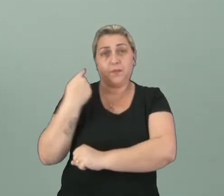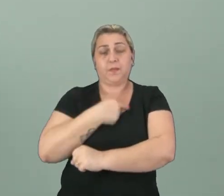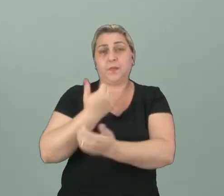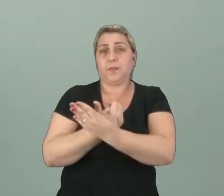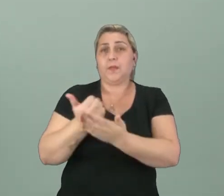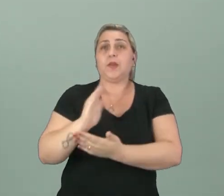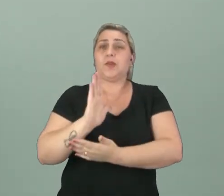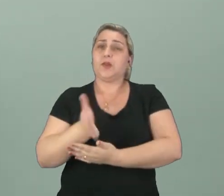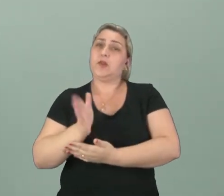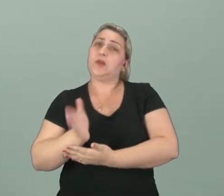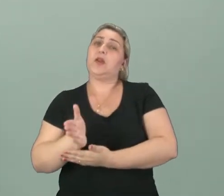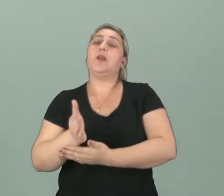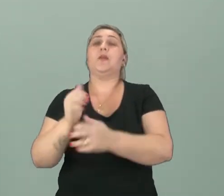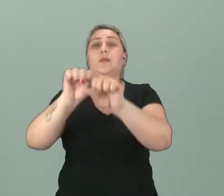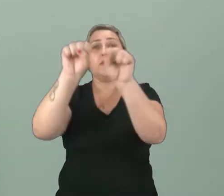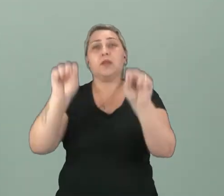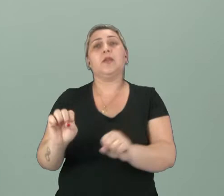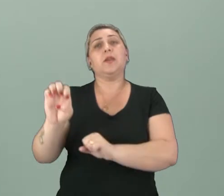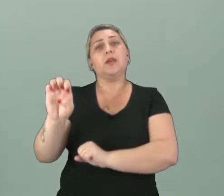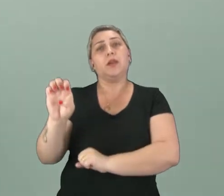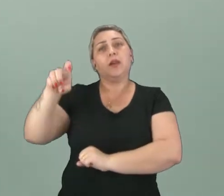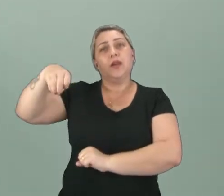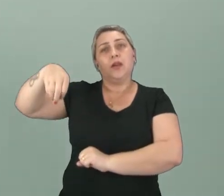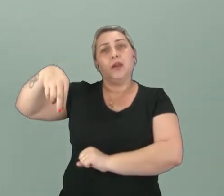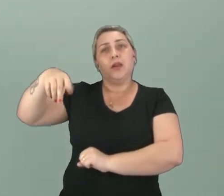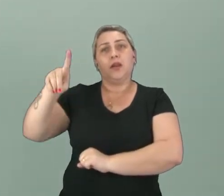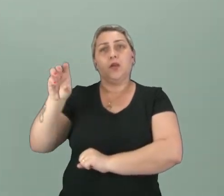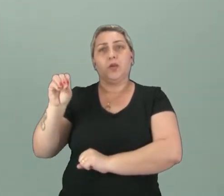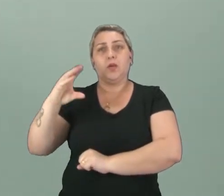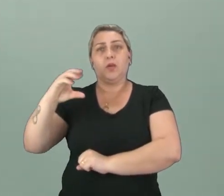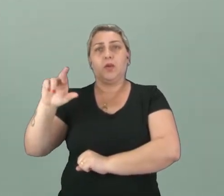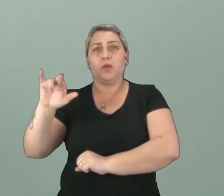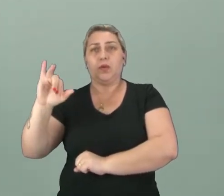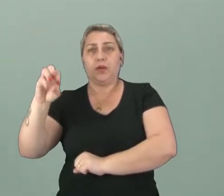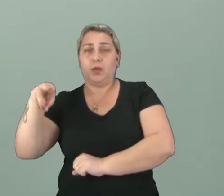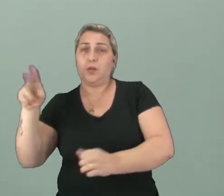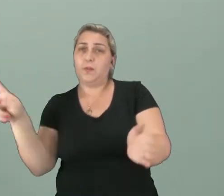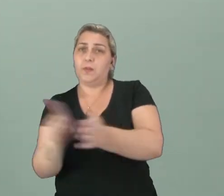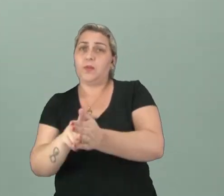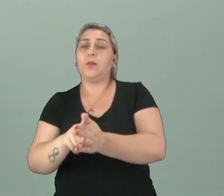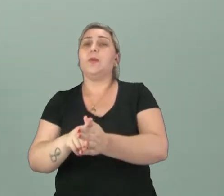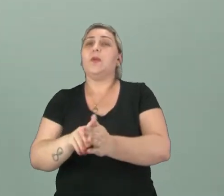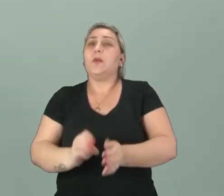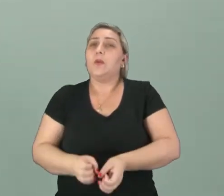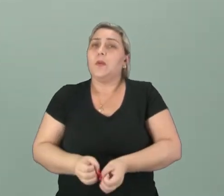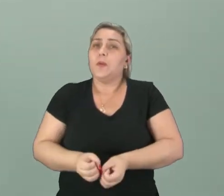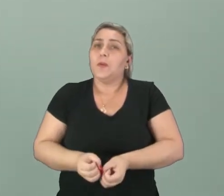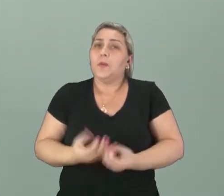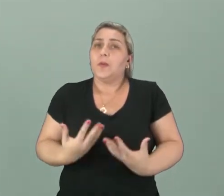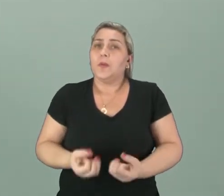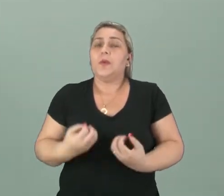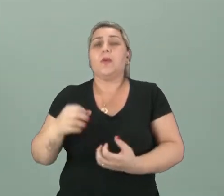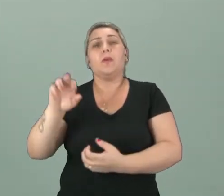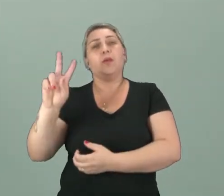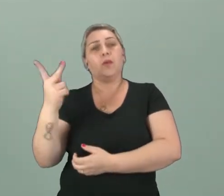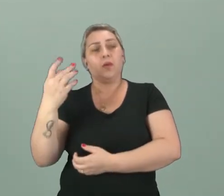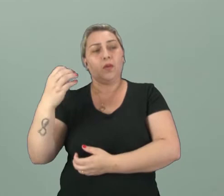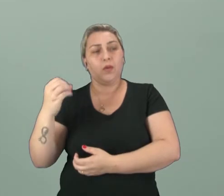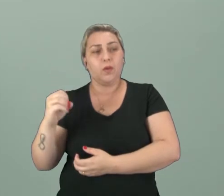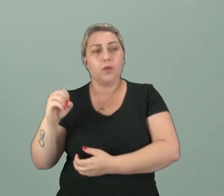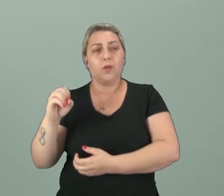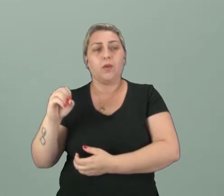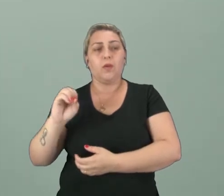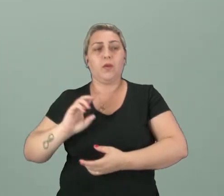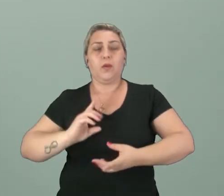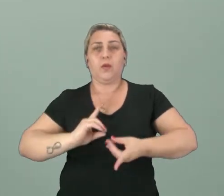é o tecido nervoso, que possui como célula principal o neurônio. Ou seja, né, lá no sistema nervoso nós temos